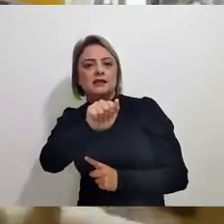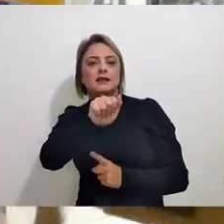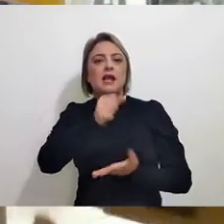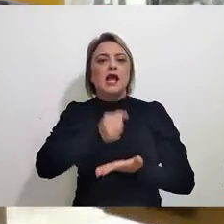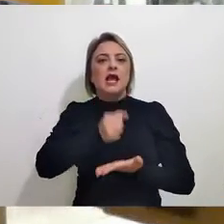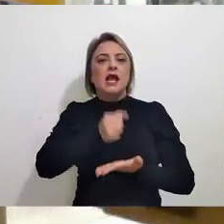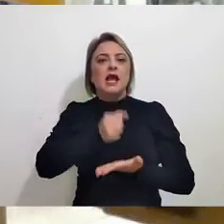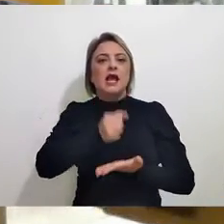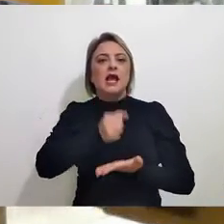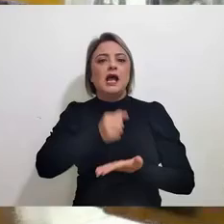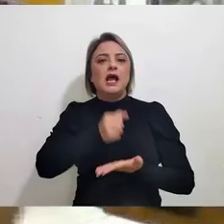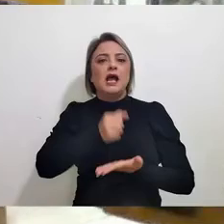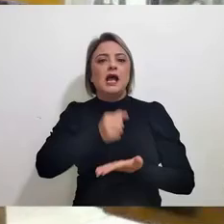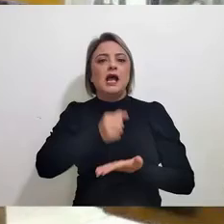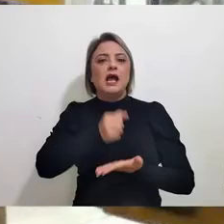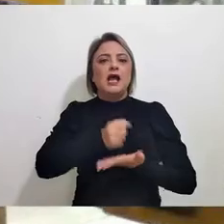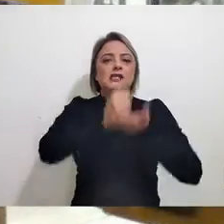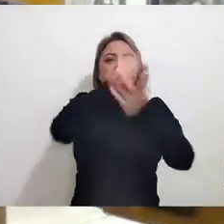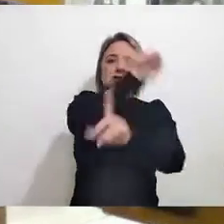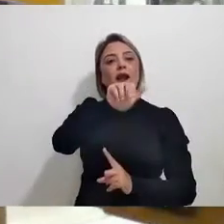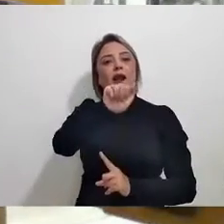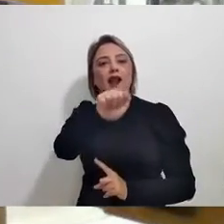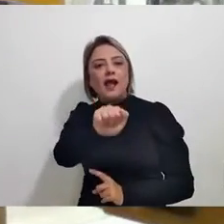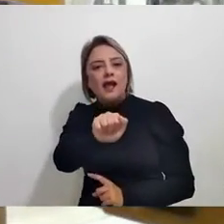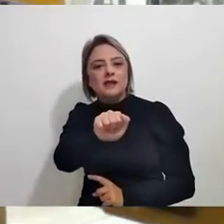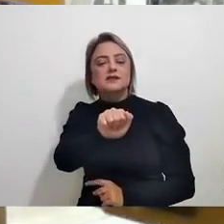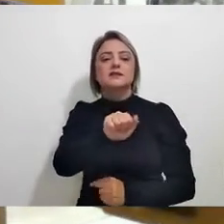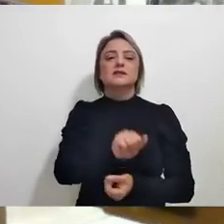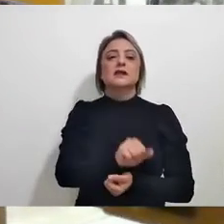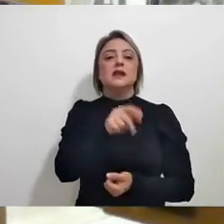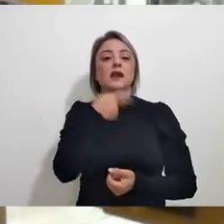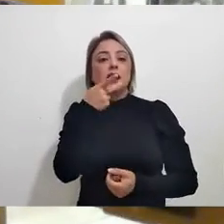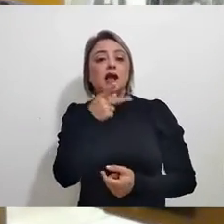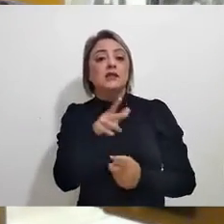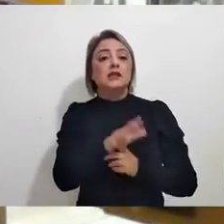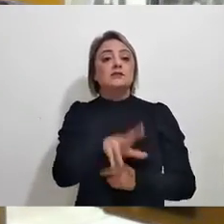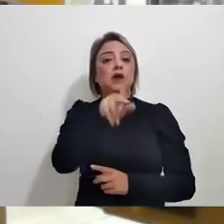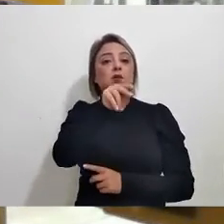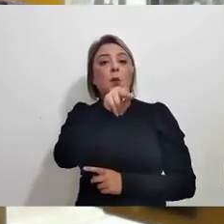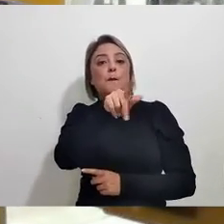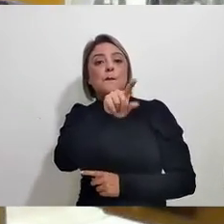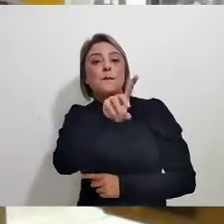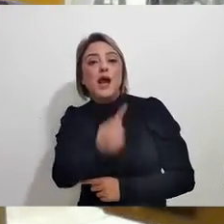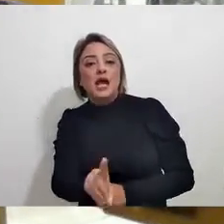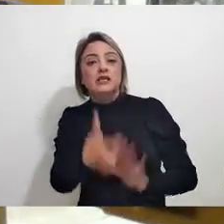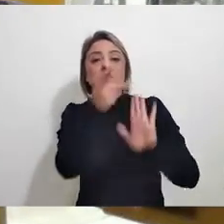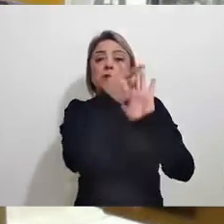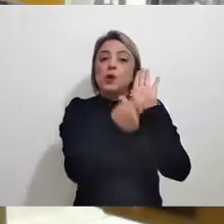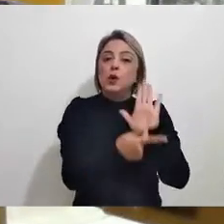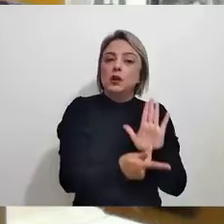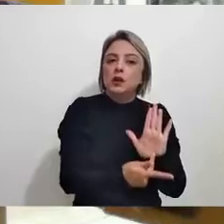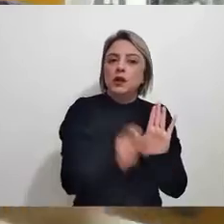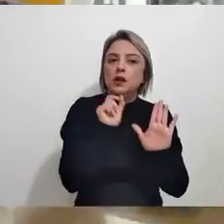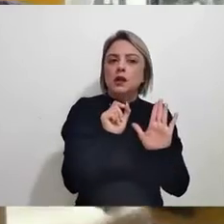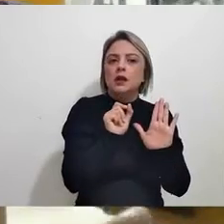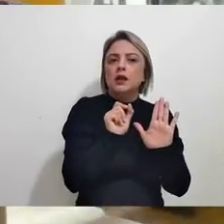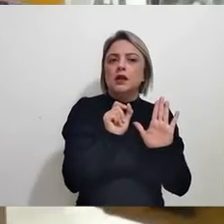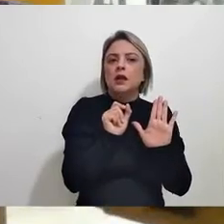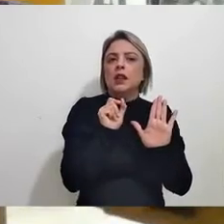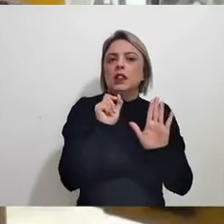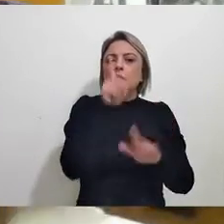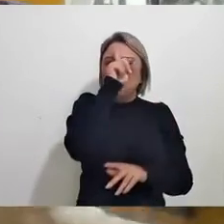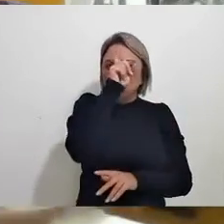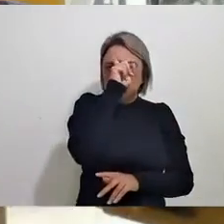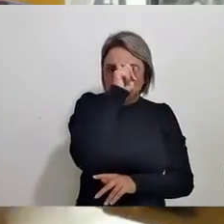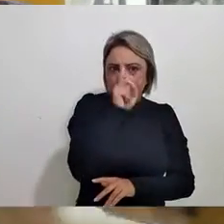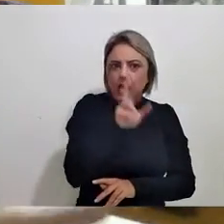Centro de Referência à Assistência Social, a gente fala do PAVE, que é um programa no, no, no, nos hospitais regionais, que é o PAVE Gardênia,